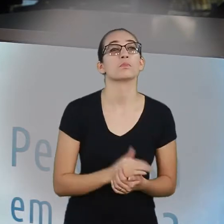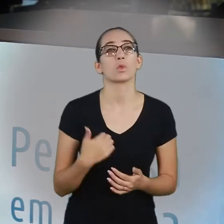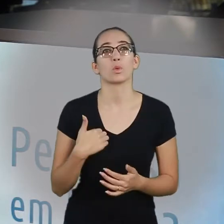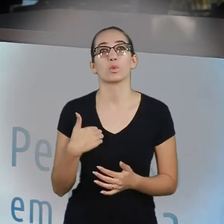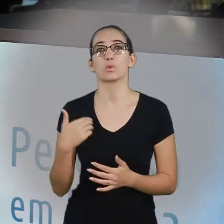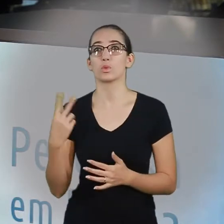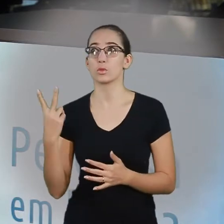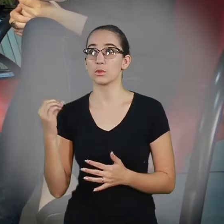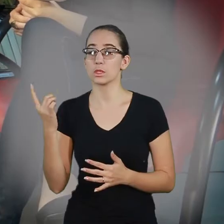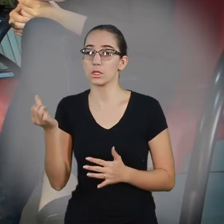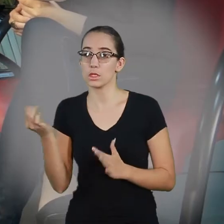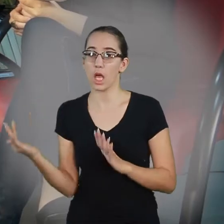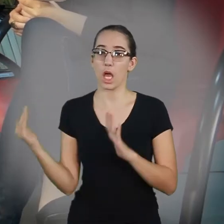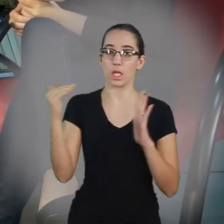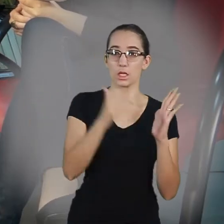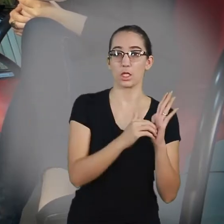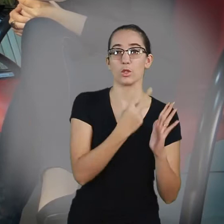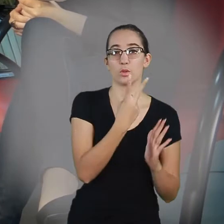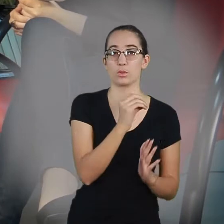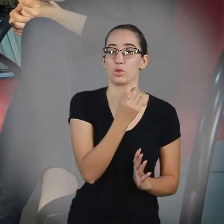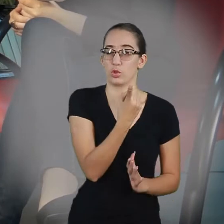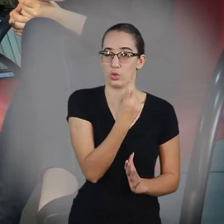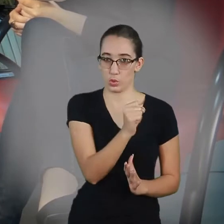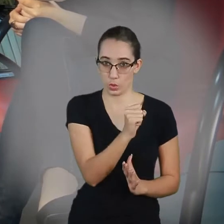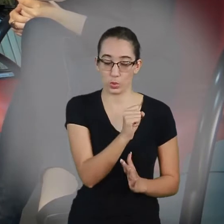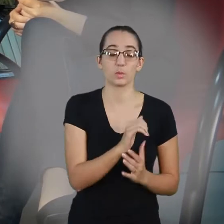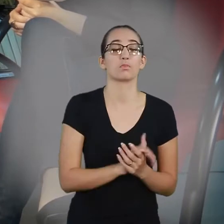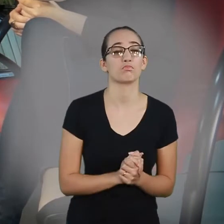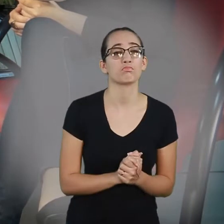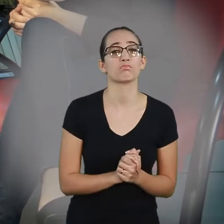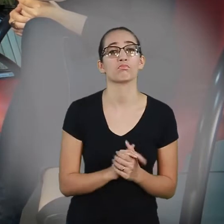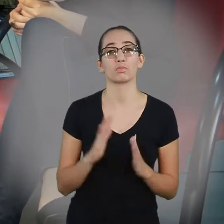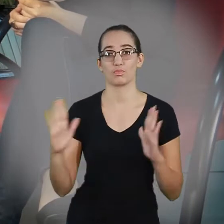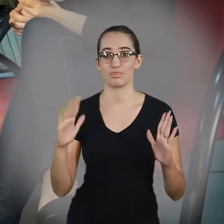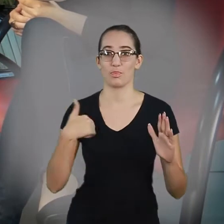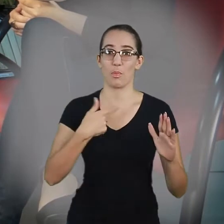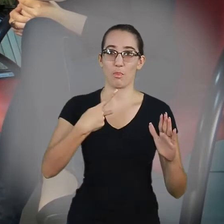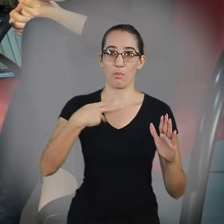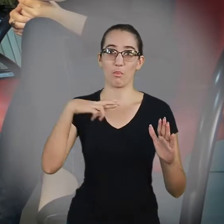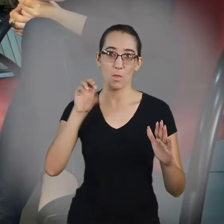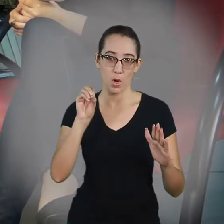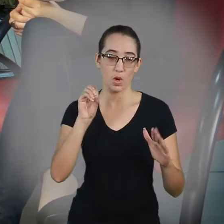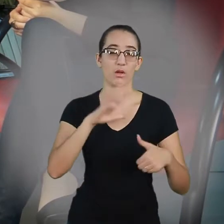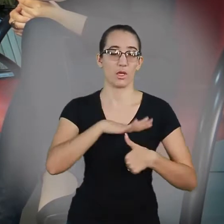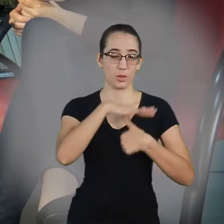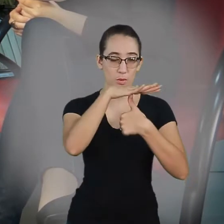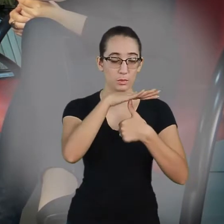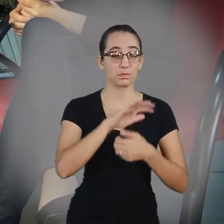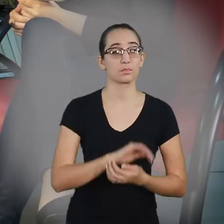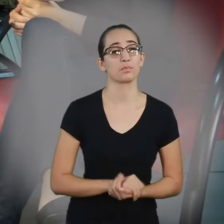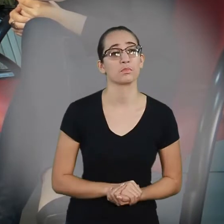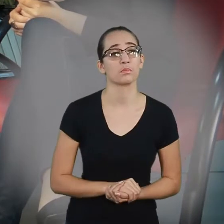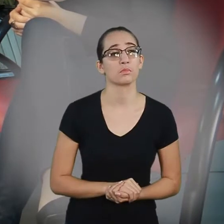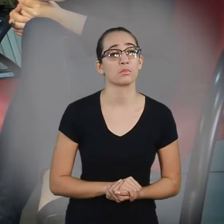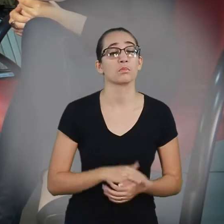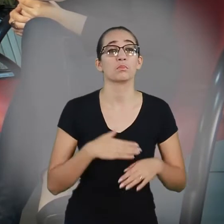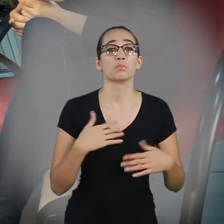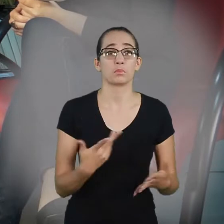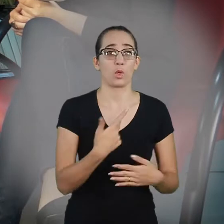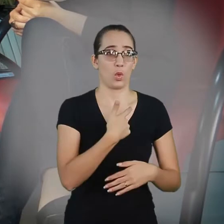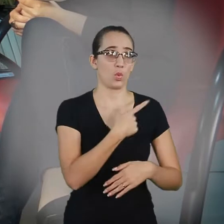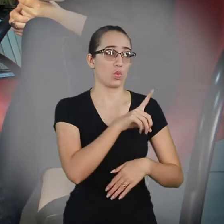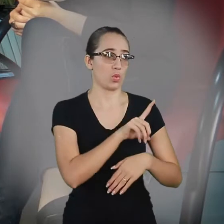dezembro de 2018. Em termos de pesquisa, eu fiz doutorado numa área